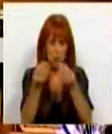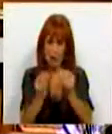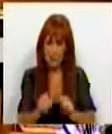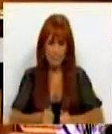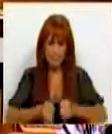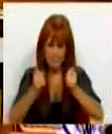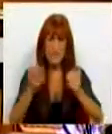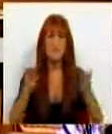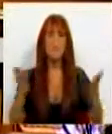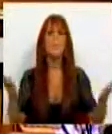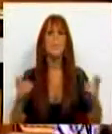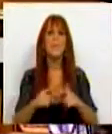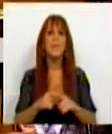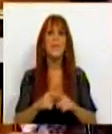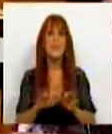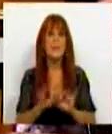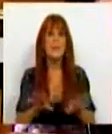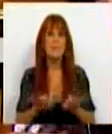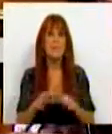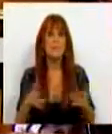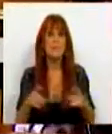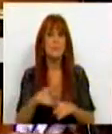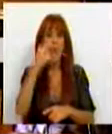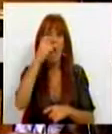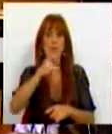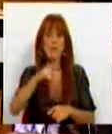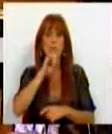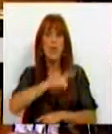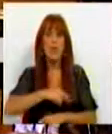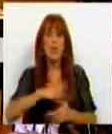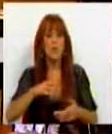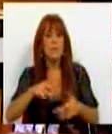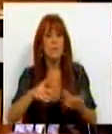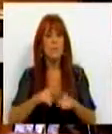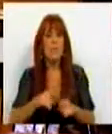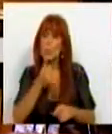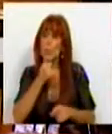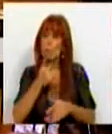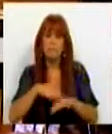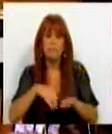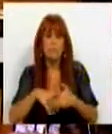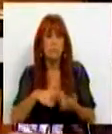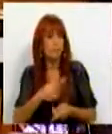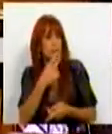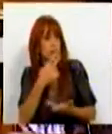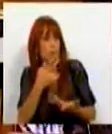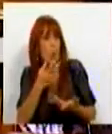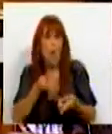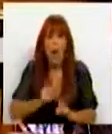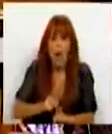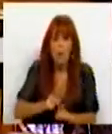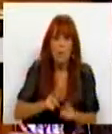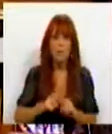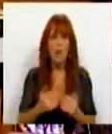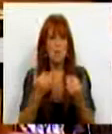melhoradas e de forma a que as pessoas possam fazer decisões de consumo ou não